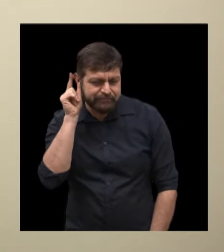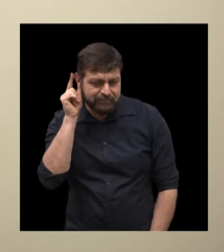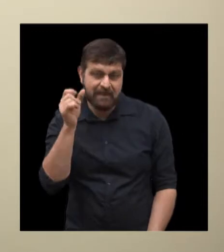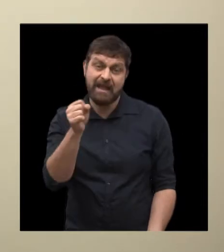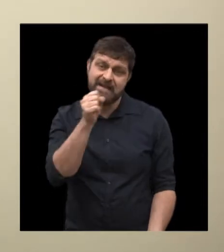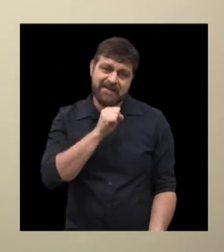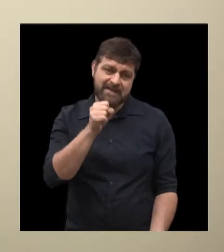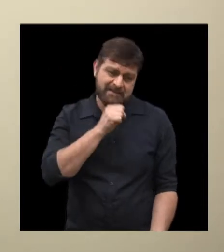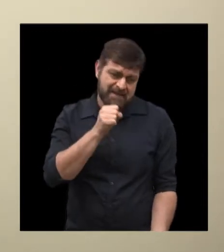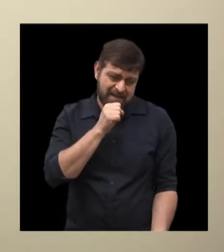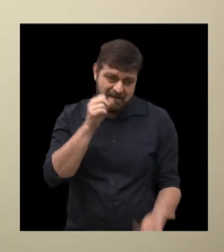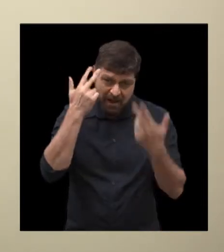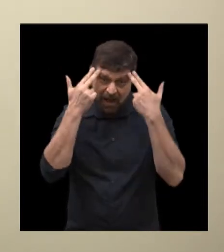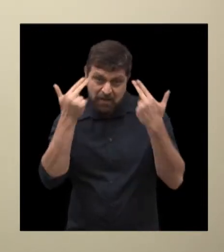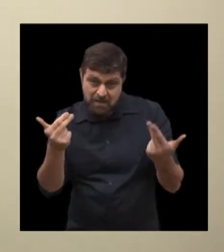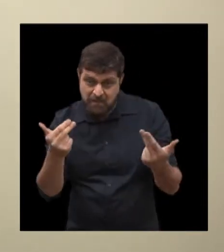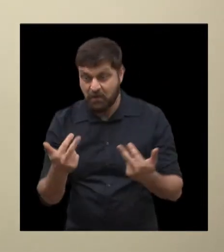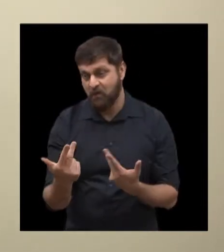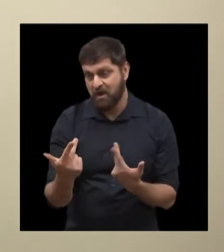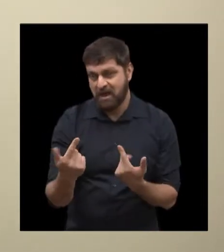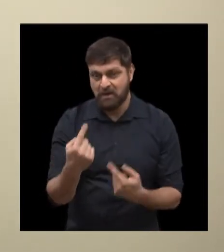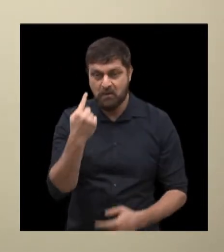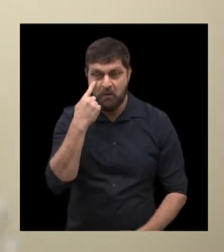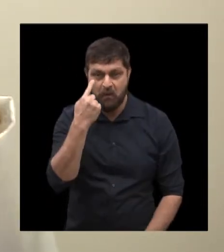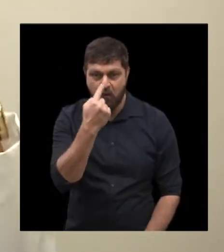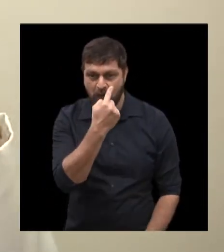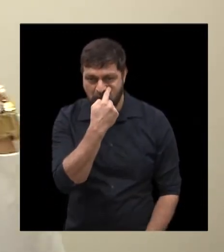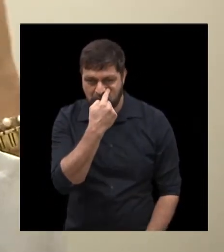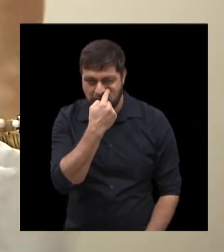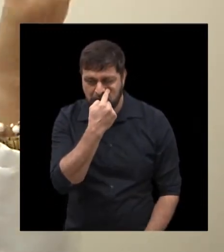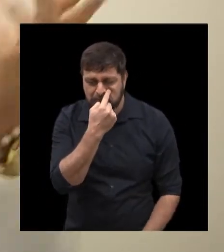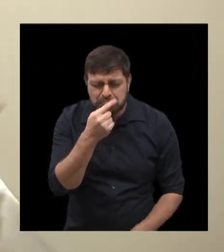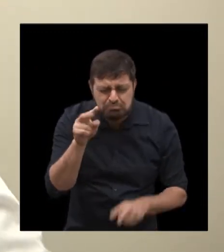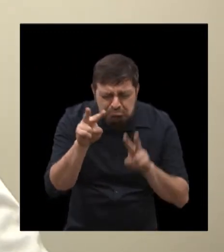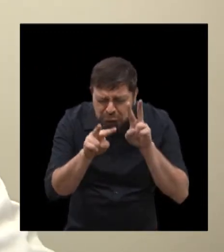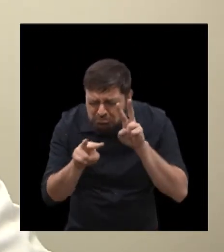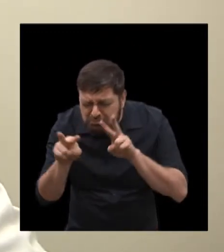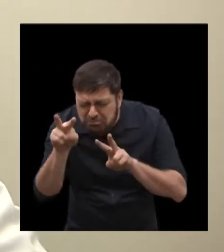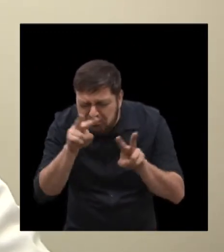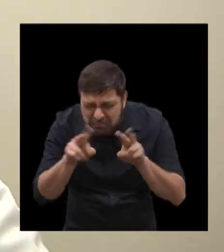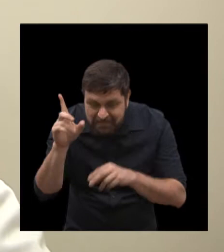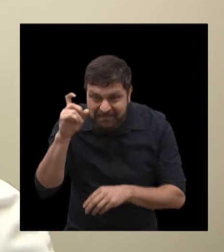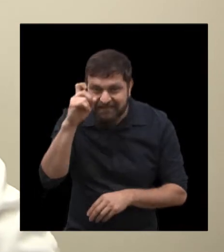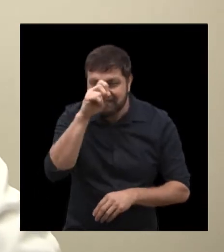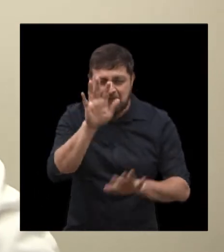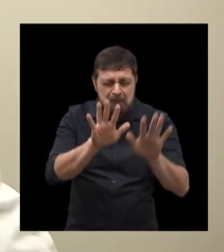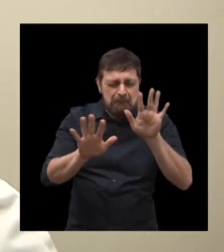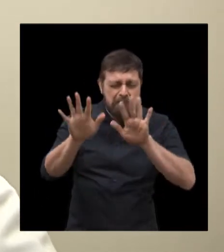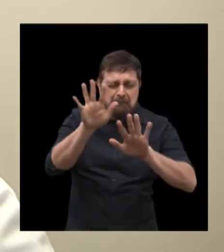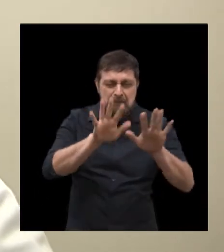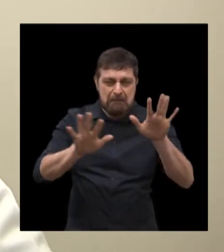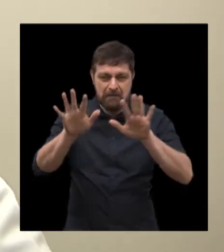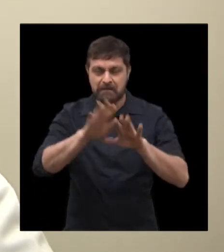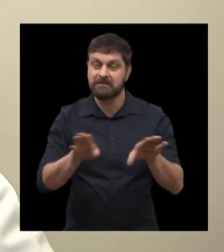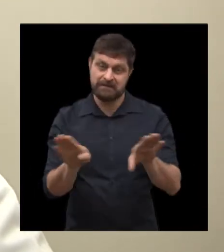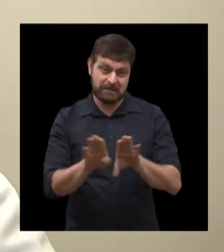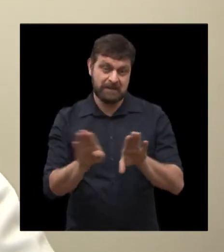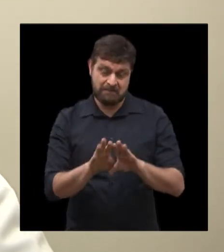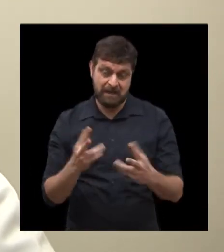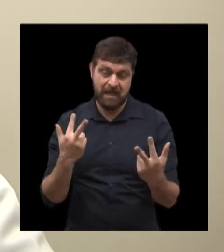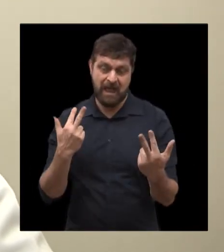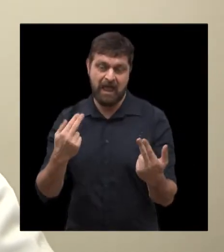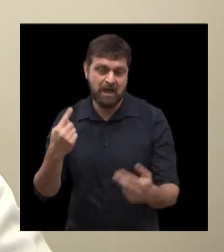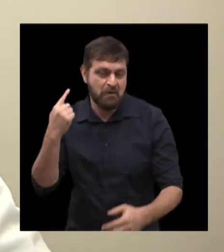envelhecimento natural da audição. Da mesma forma que a vista também começa muitas vezes a não ficar mais 100%, a